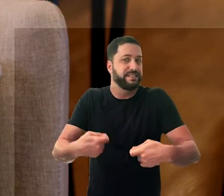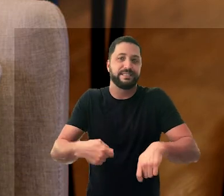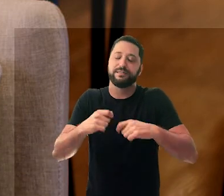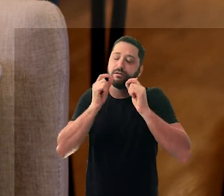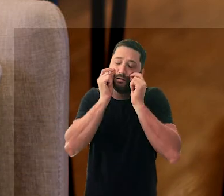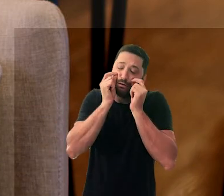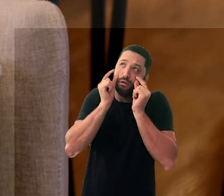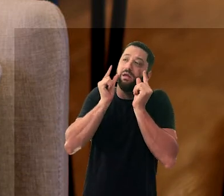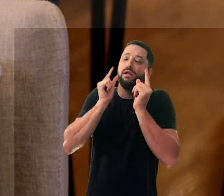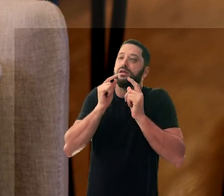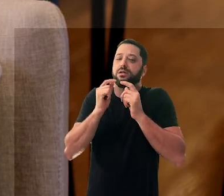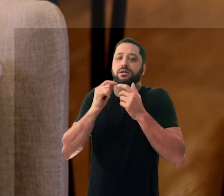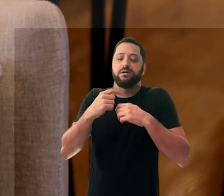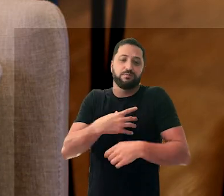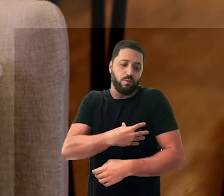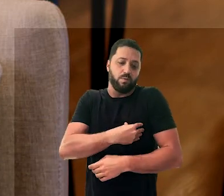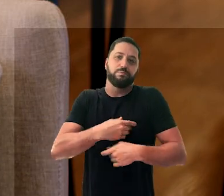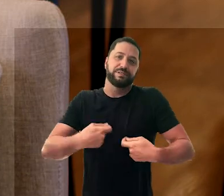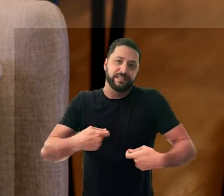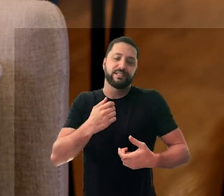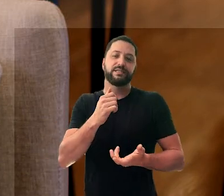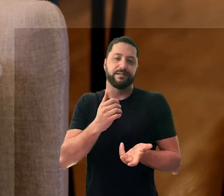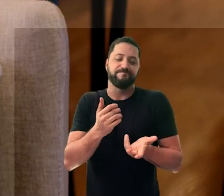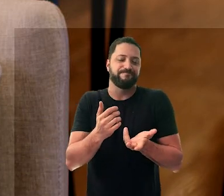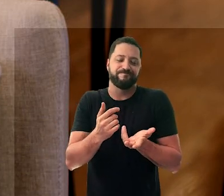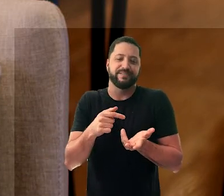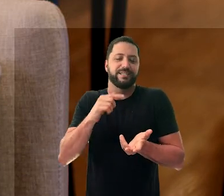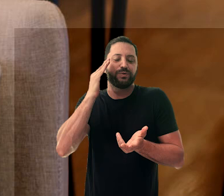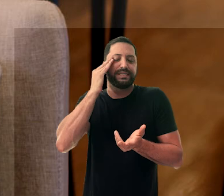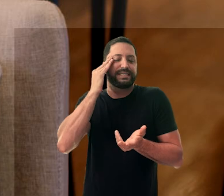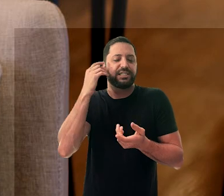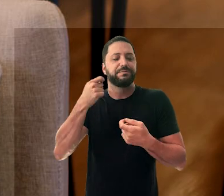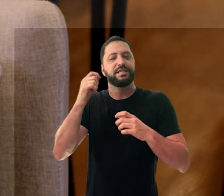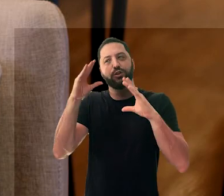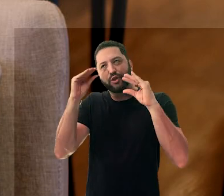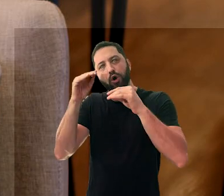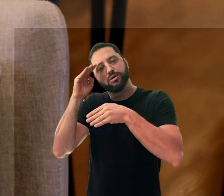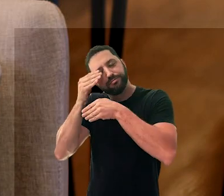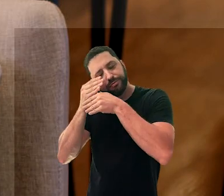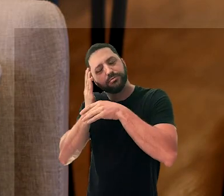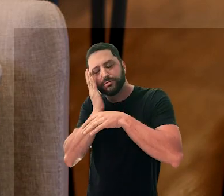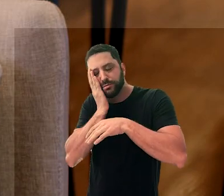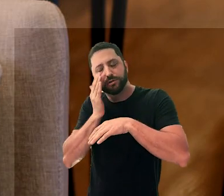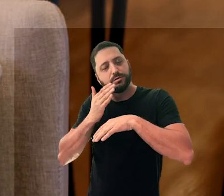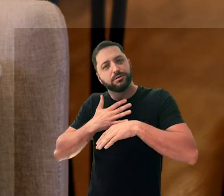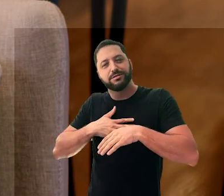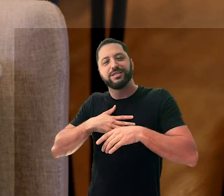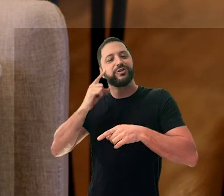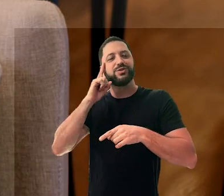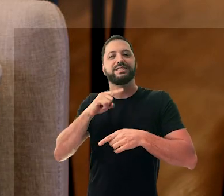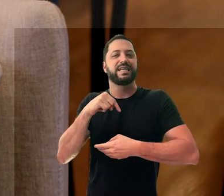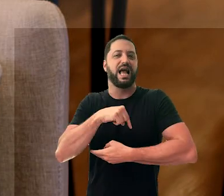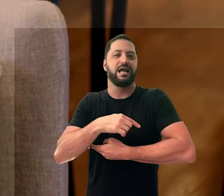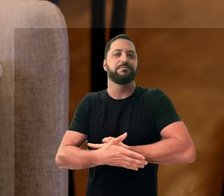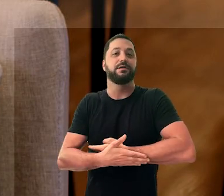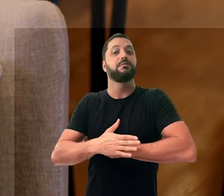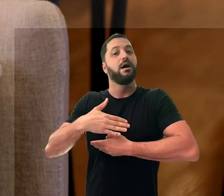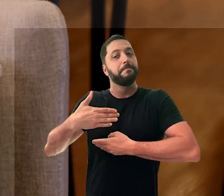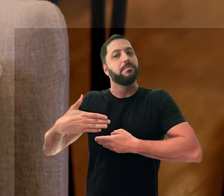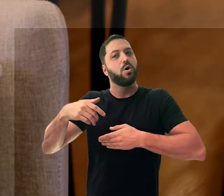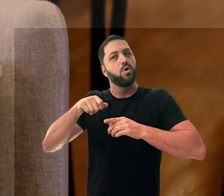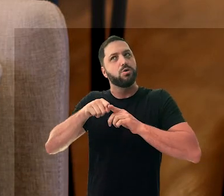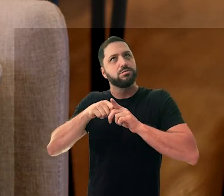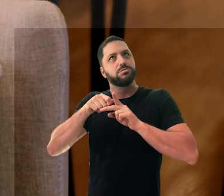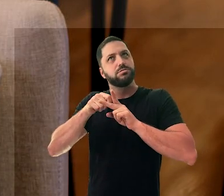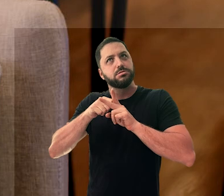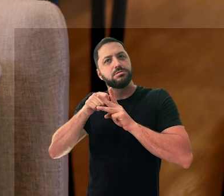não entende que ele precisa descansar durante a noite. Então, a partir dos 3 meses, né, quando a criança já tem uma determinada